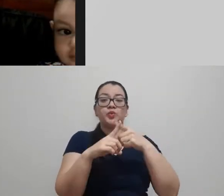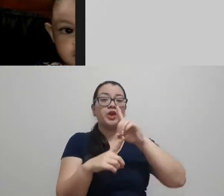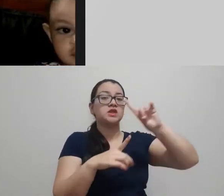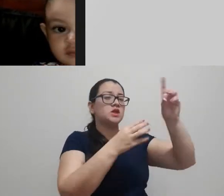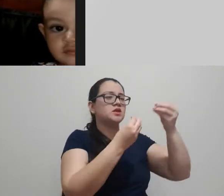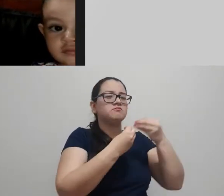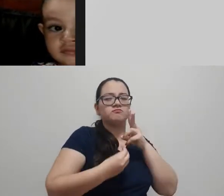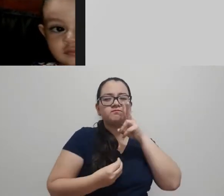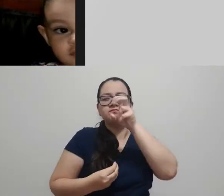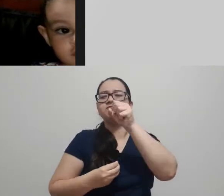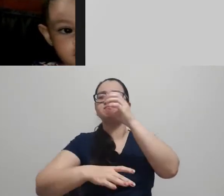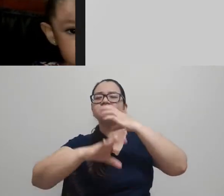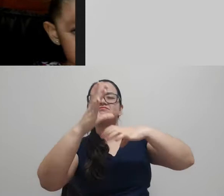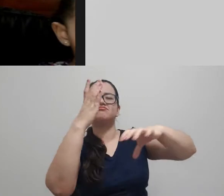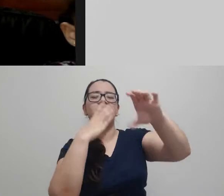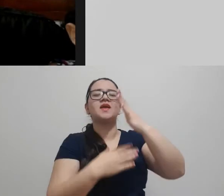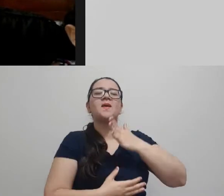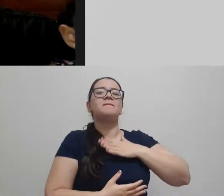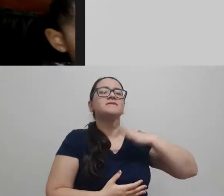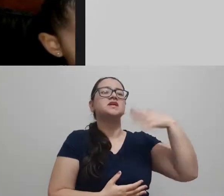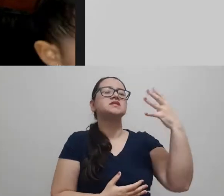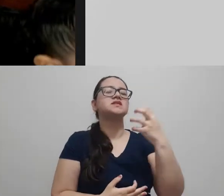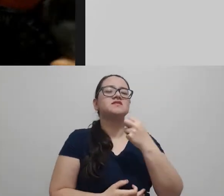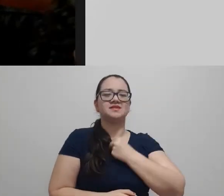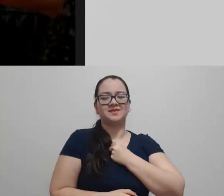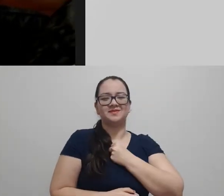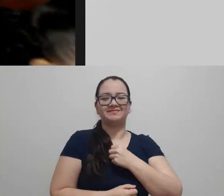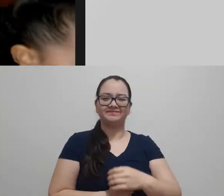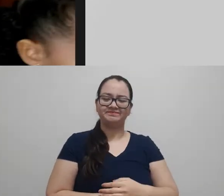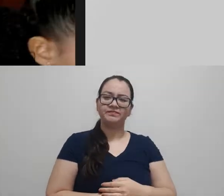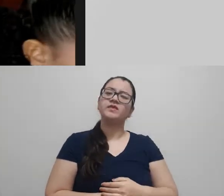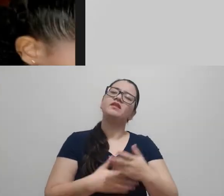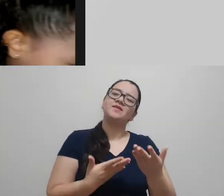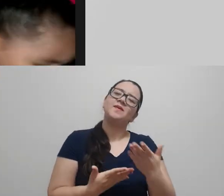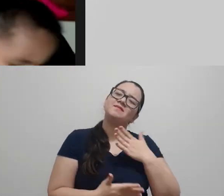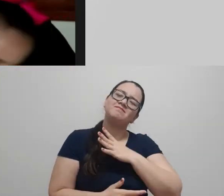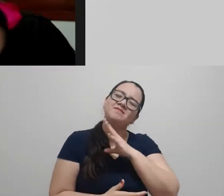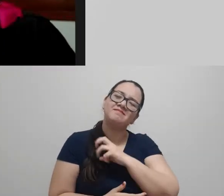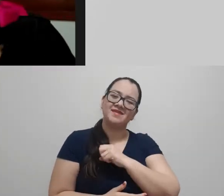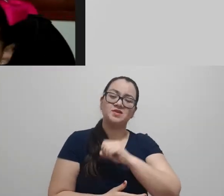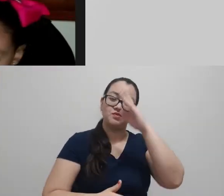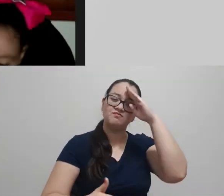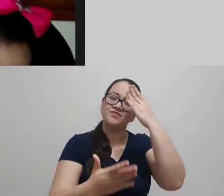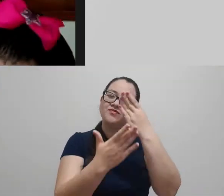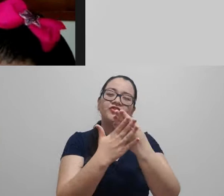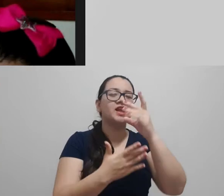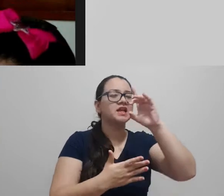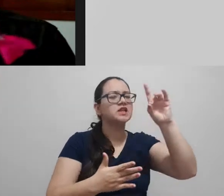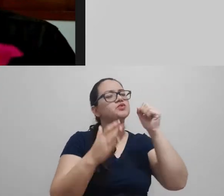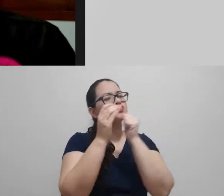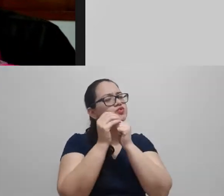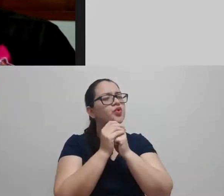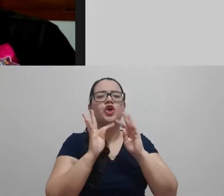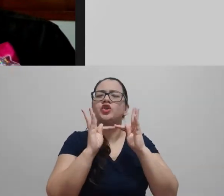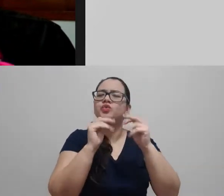Senhor Deus é a minha força e meu cântico. Ele se tornou a minha salvação. Amados, confiem em